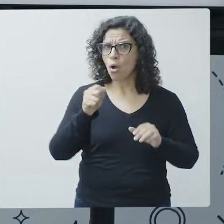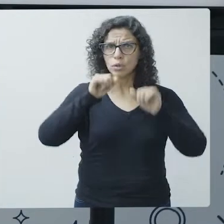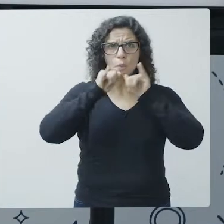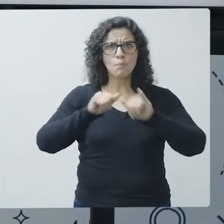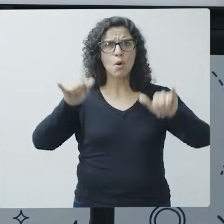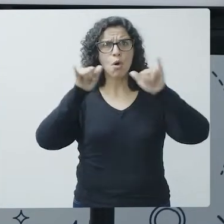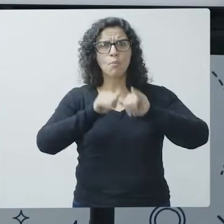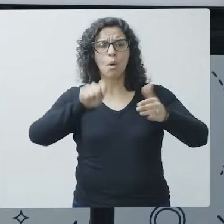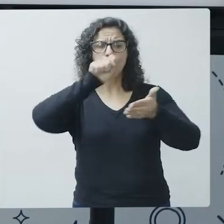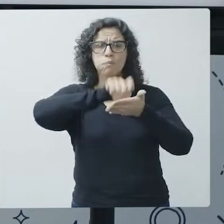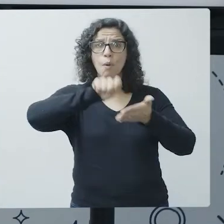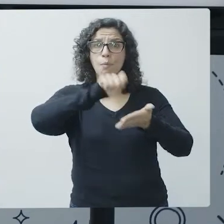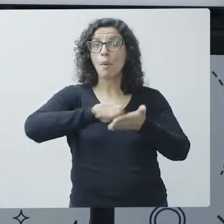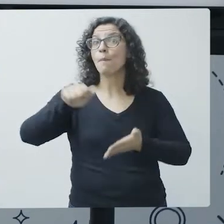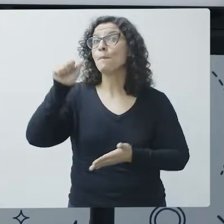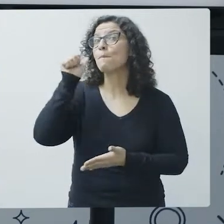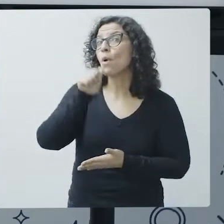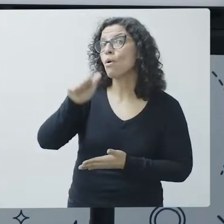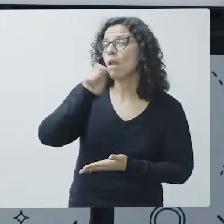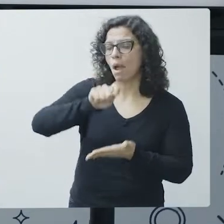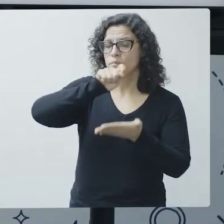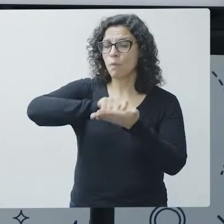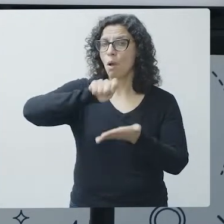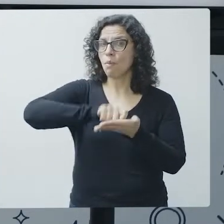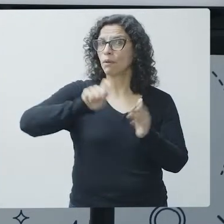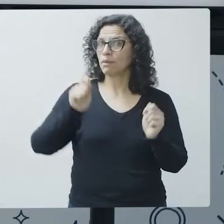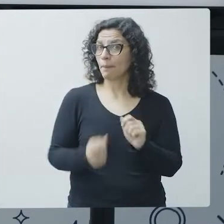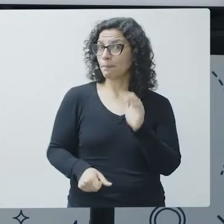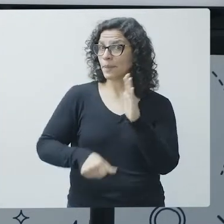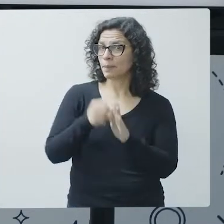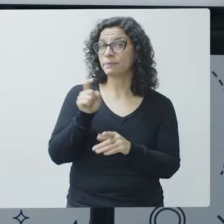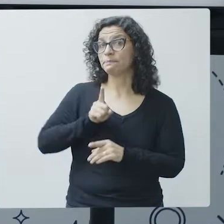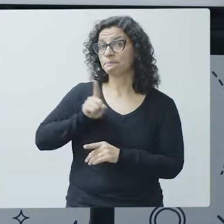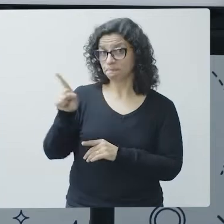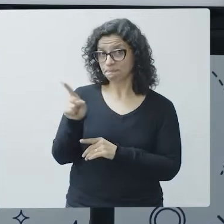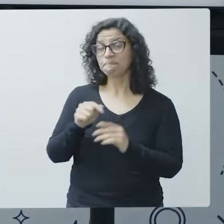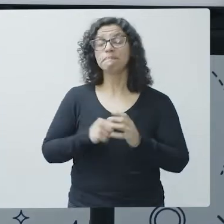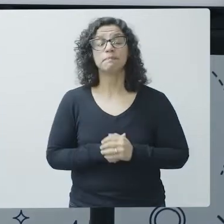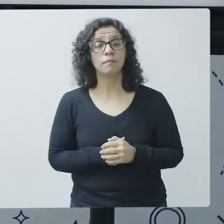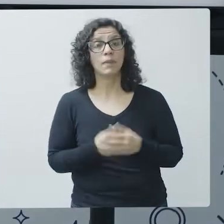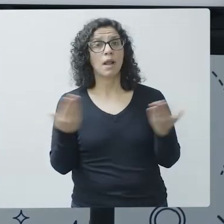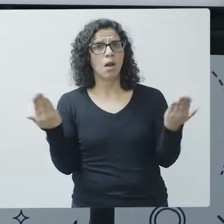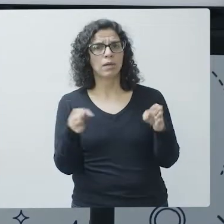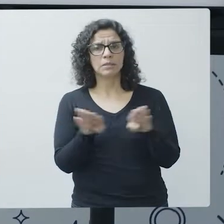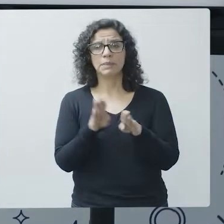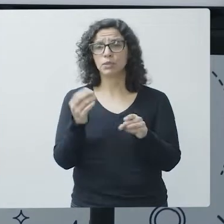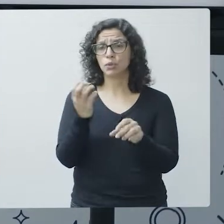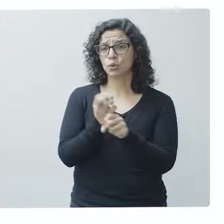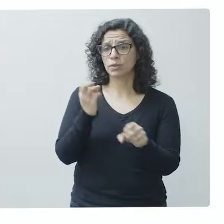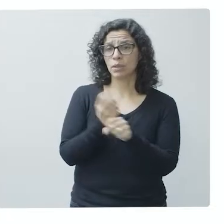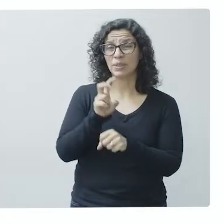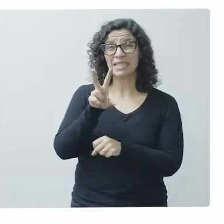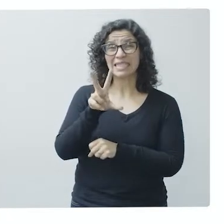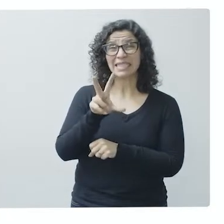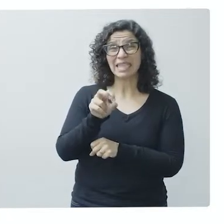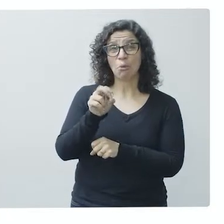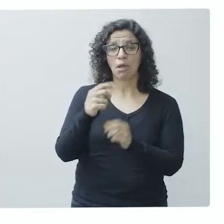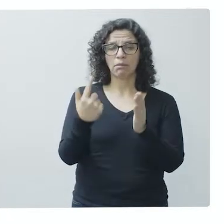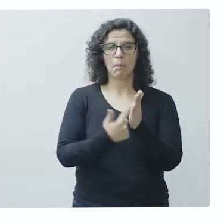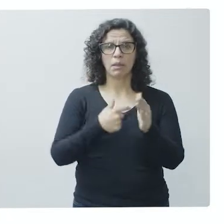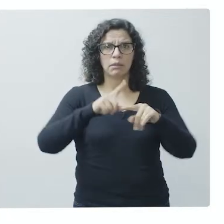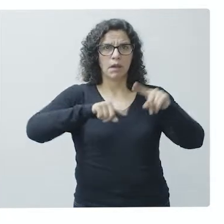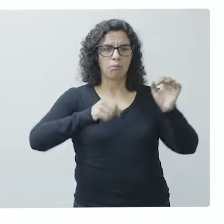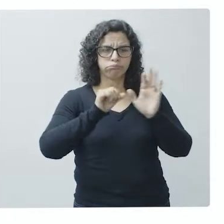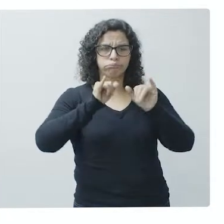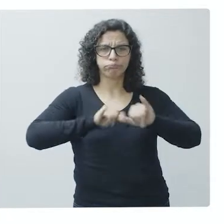qualquer, é uma voz feminina, certo? Ela, com mais de 80, de 50 obras